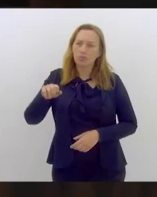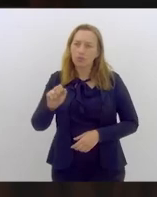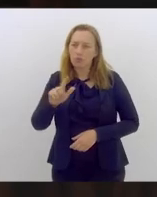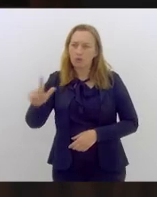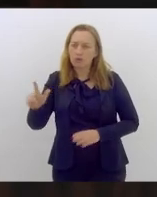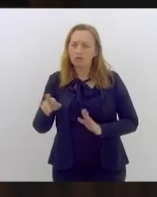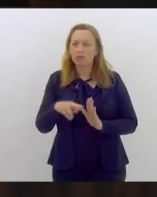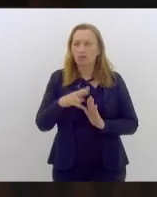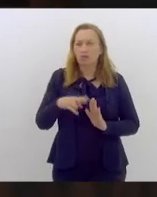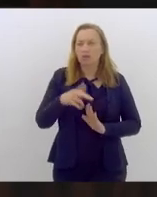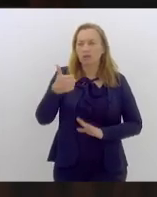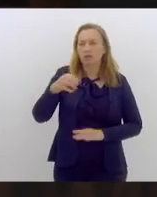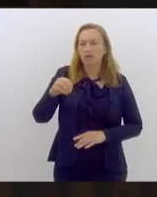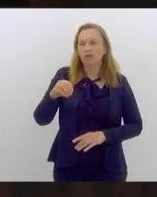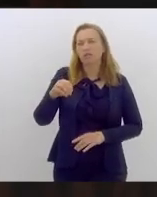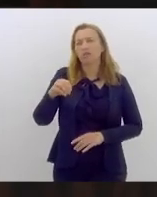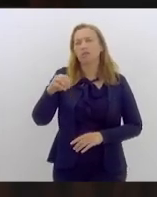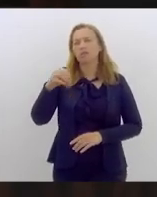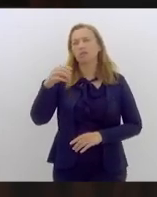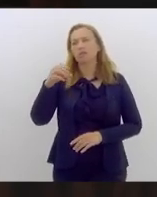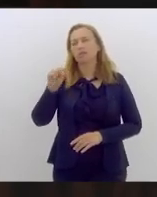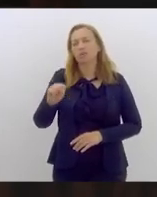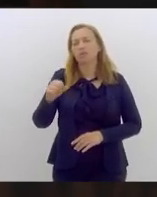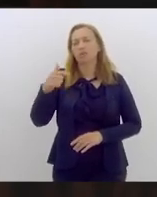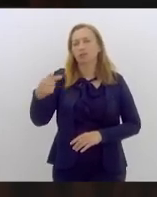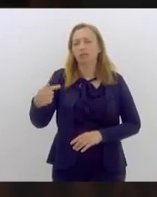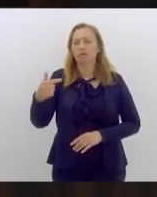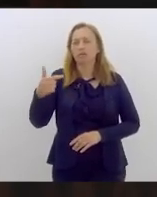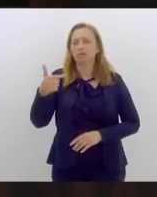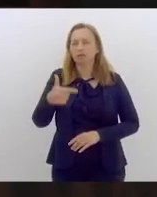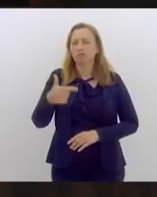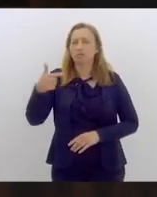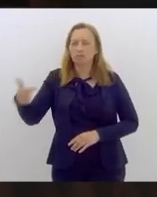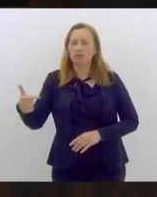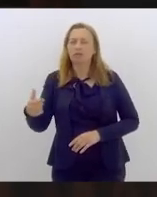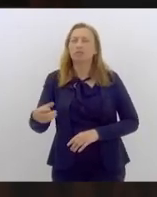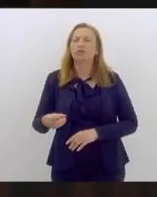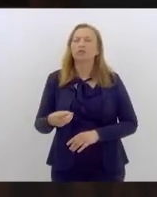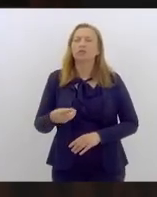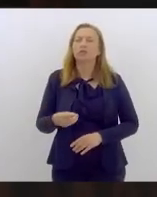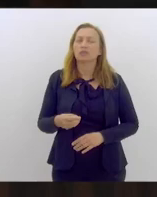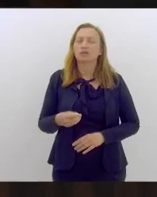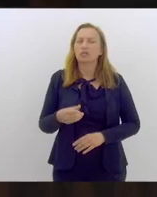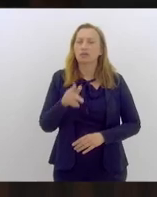resolução 1087 de 2022. Anotado. Para emitir parecer